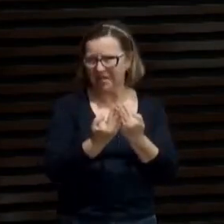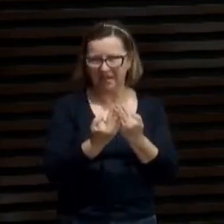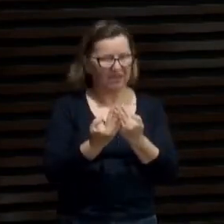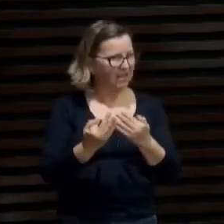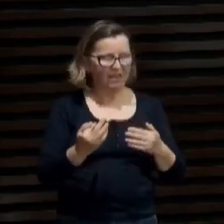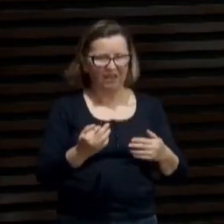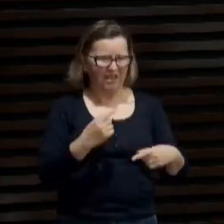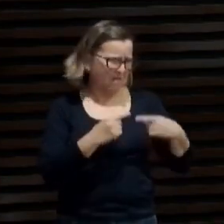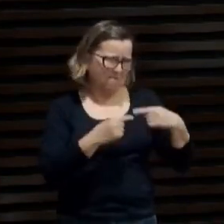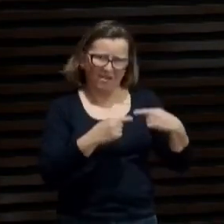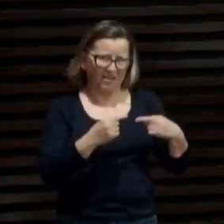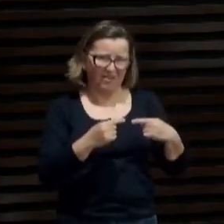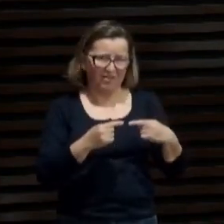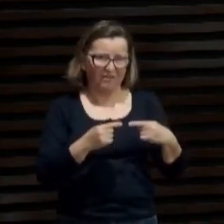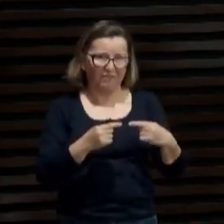coisas sejam importantes.